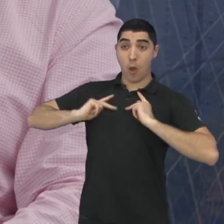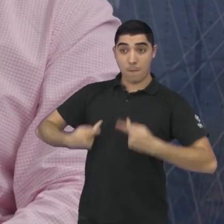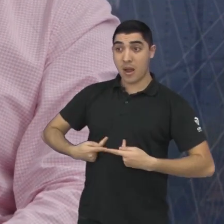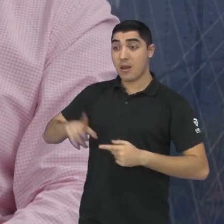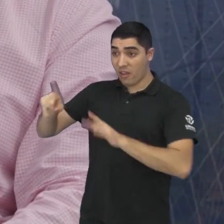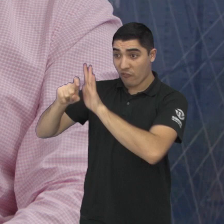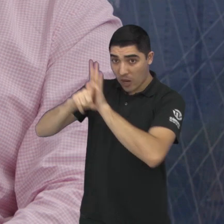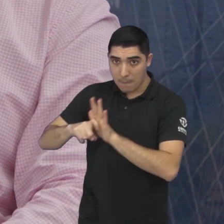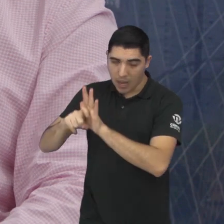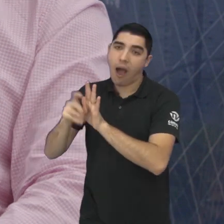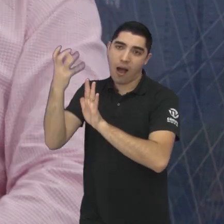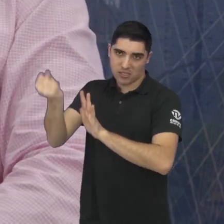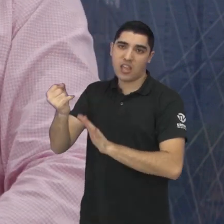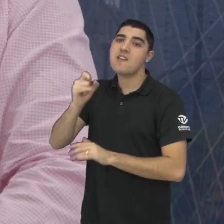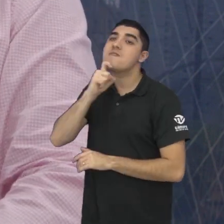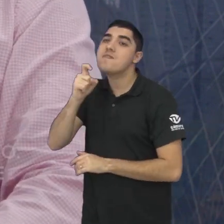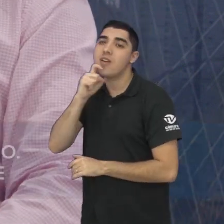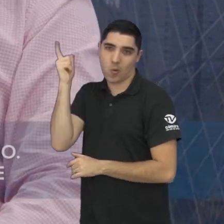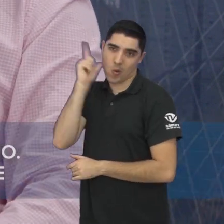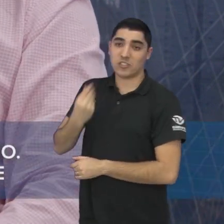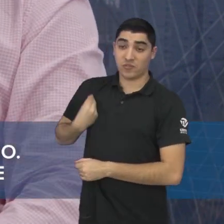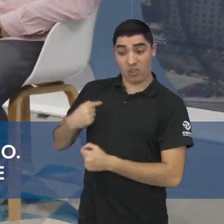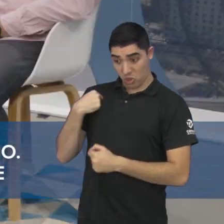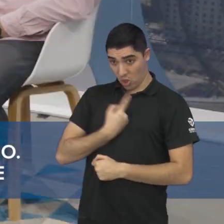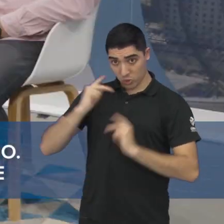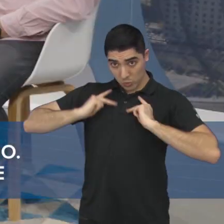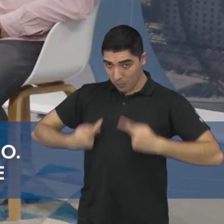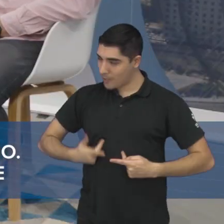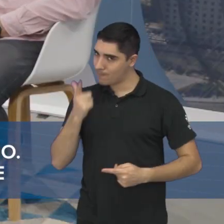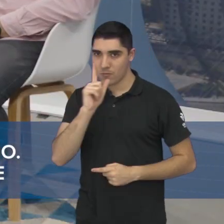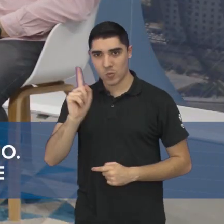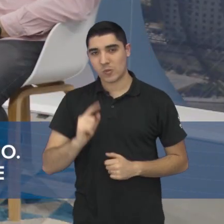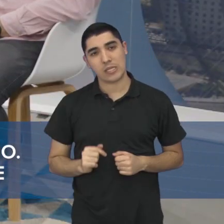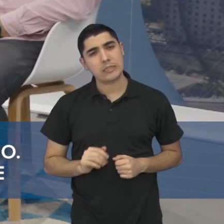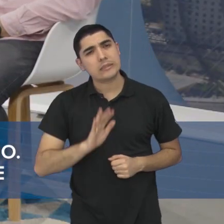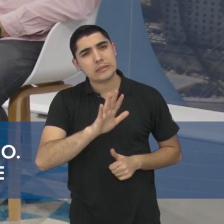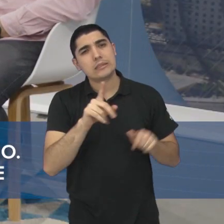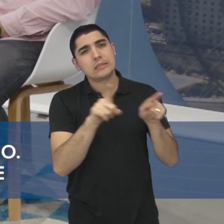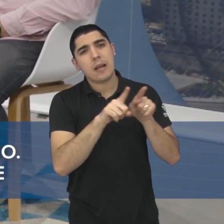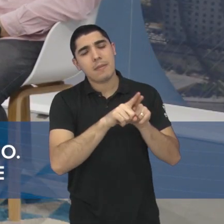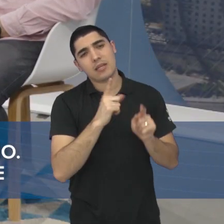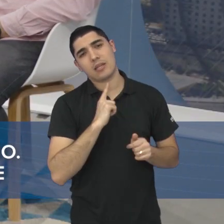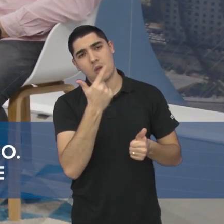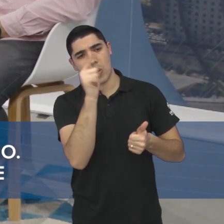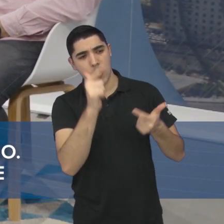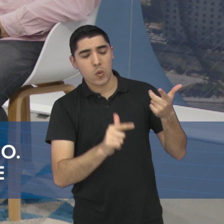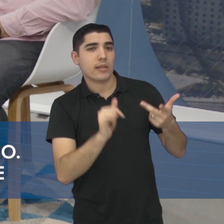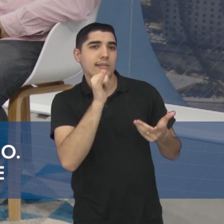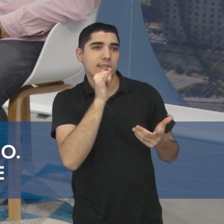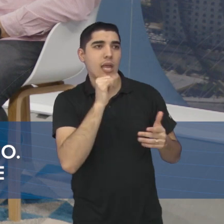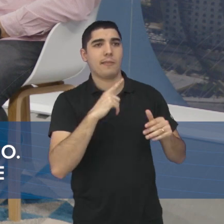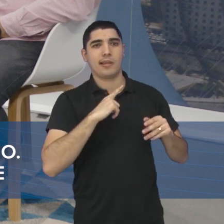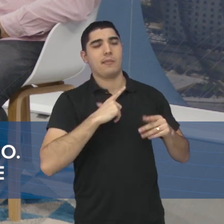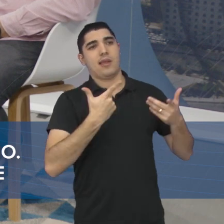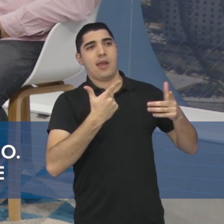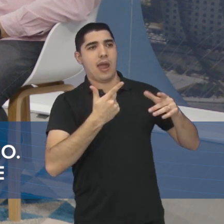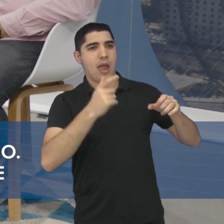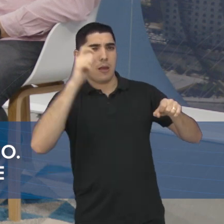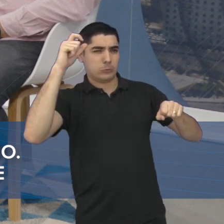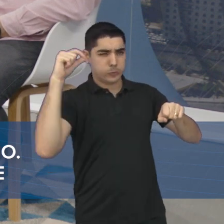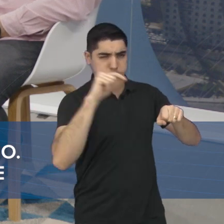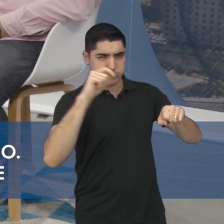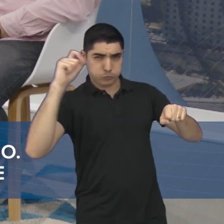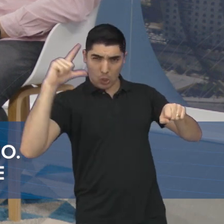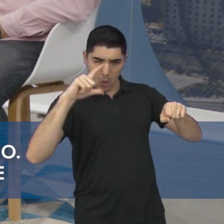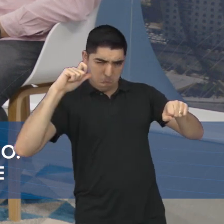sobreviver no frio. Nós não. Sim, a gente tem essa limitação ainda, né? E fora que são outras questões também, né? A radiação é muito